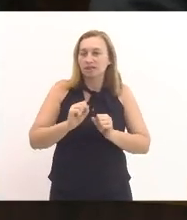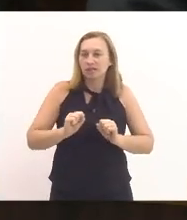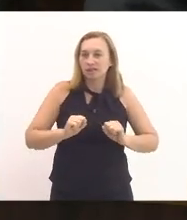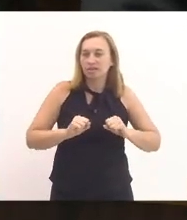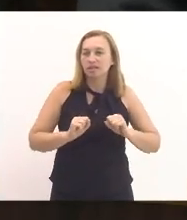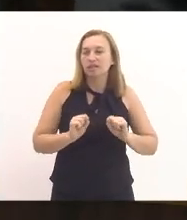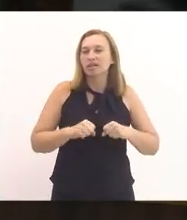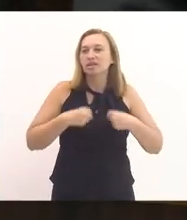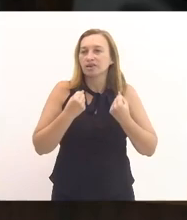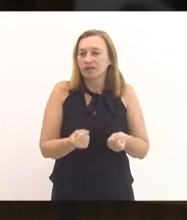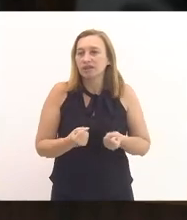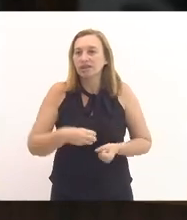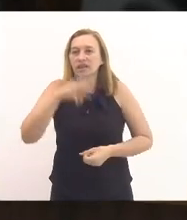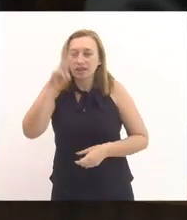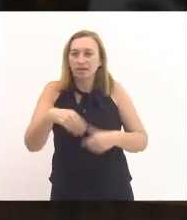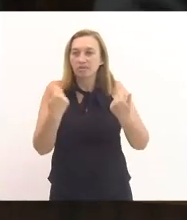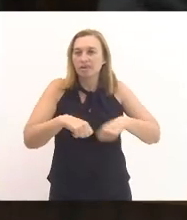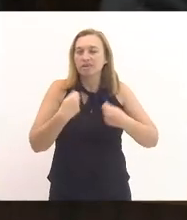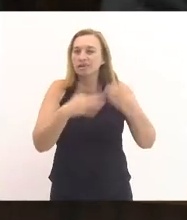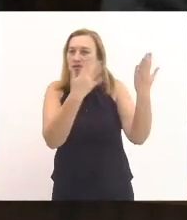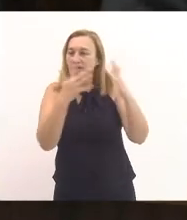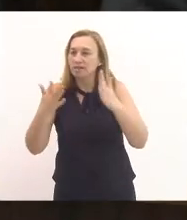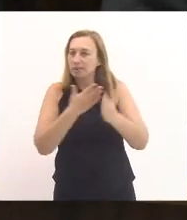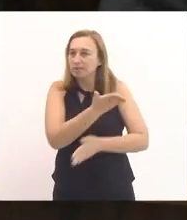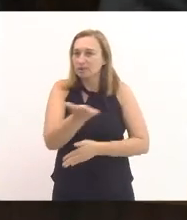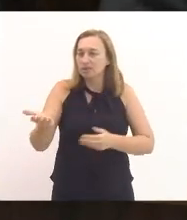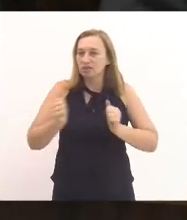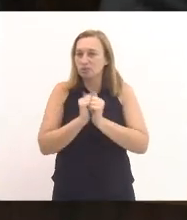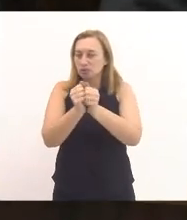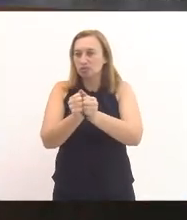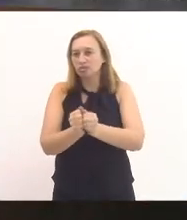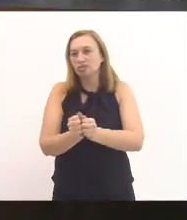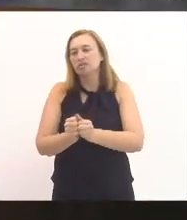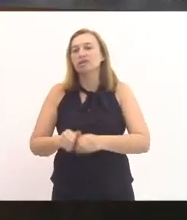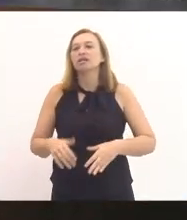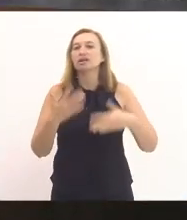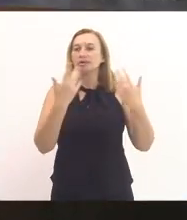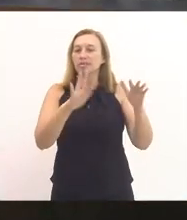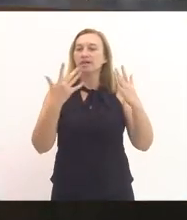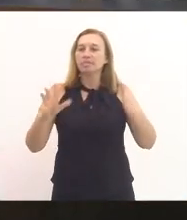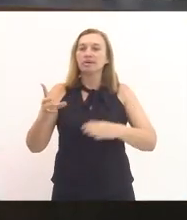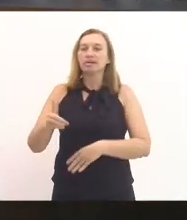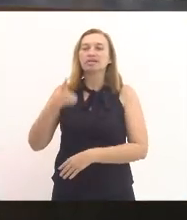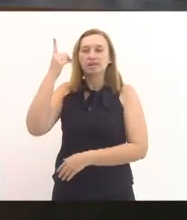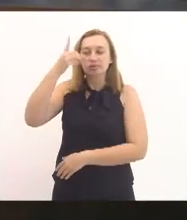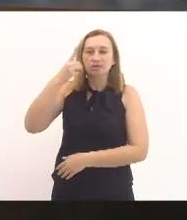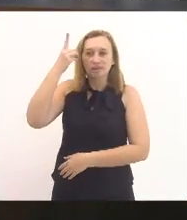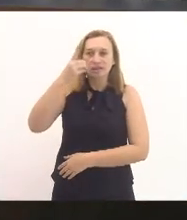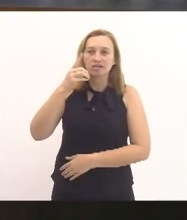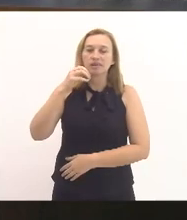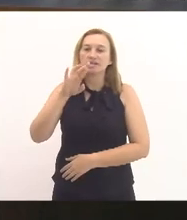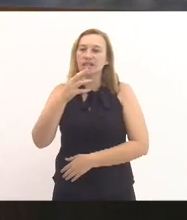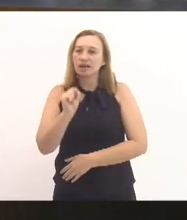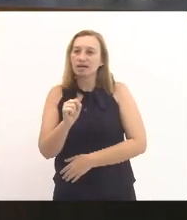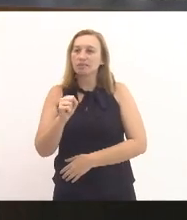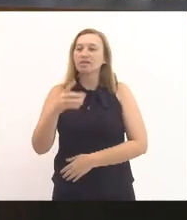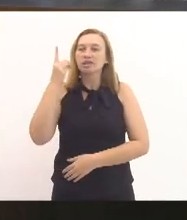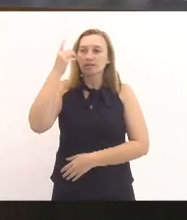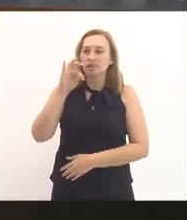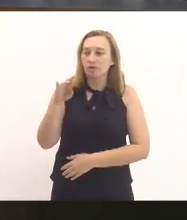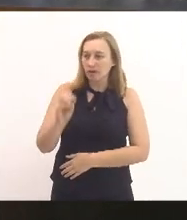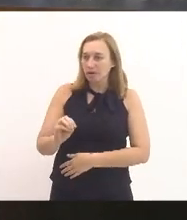isso gente vai abrir a todos vocês então somos juntos nessa caminhada aí ela vez que eu te falei eu vou passar a palavra do Gualberto